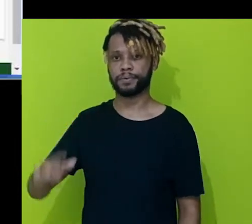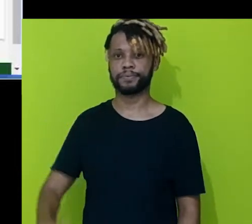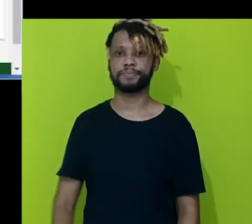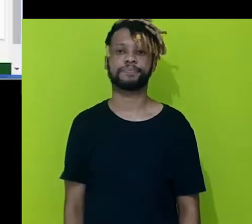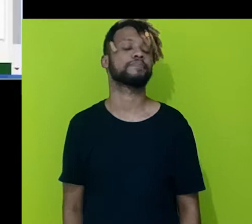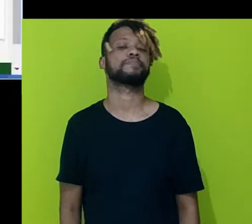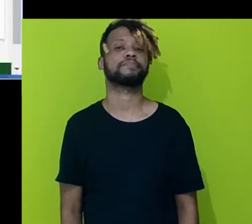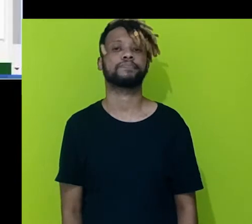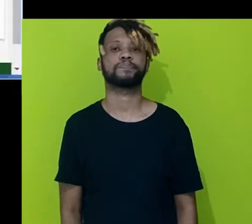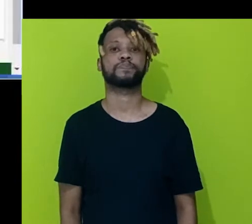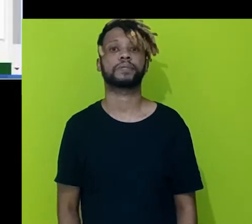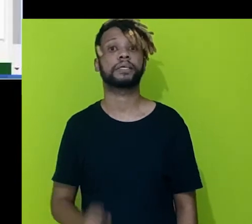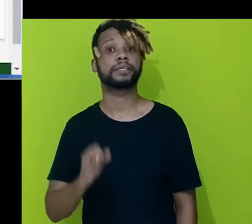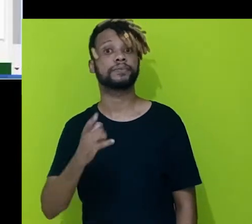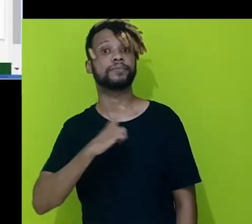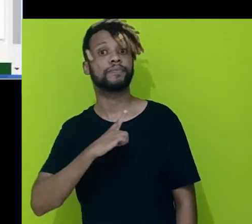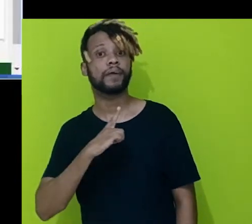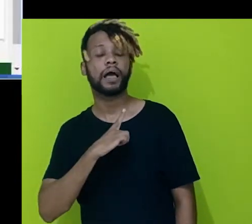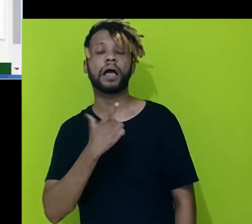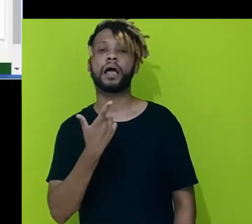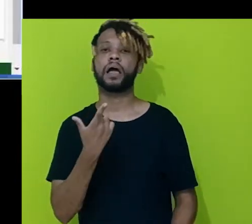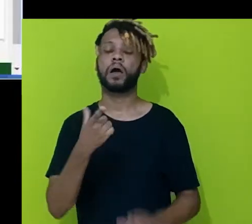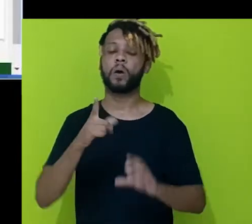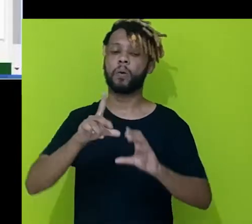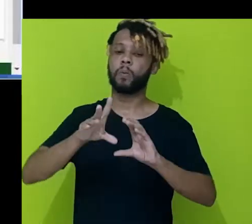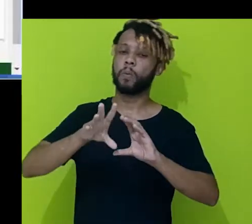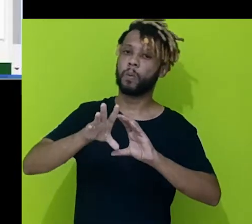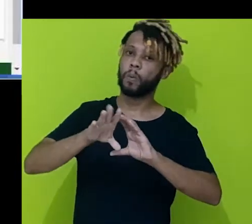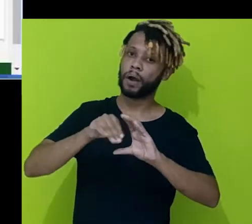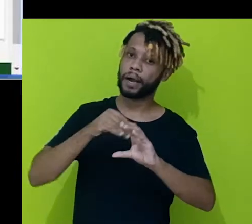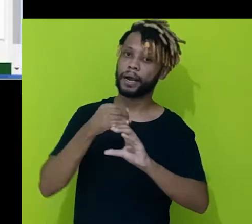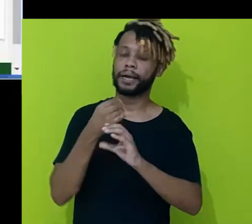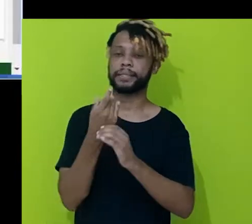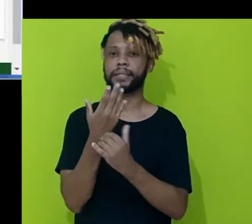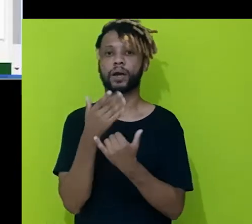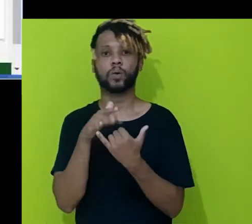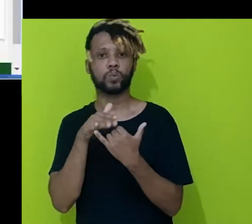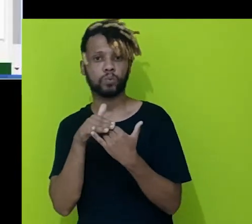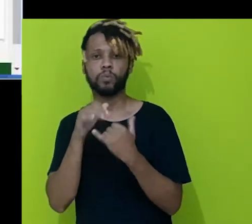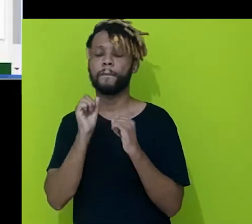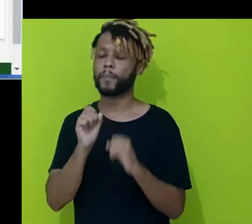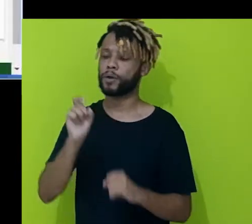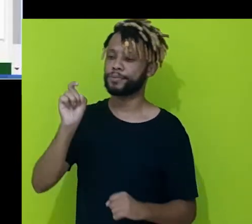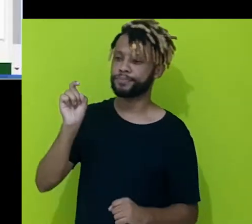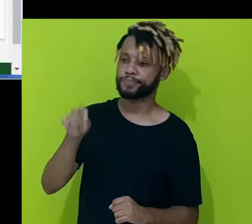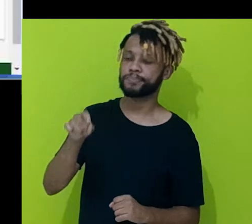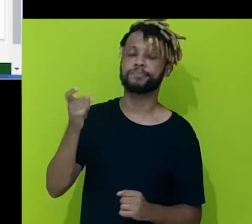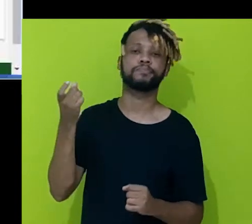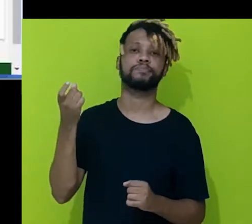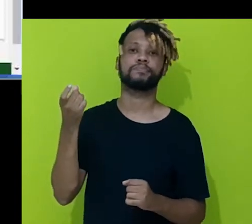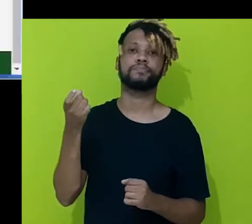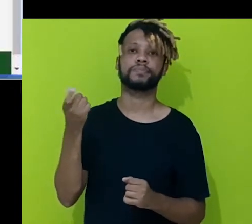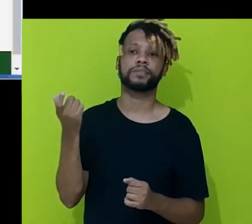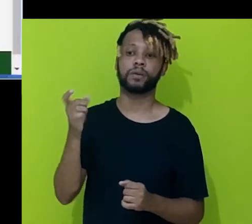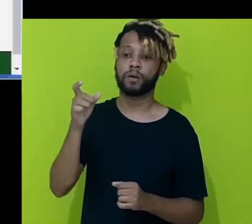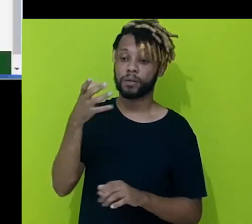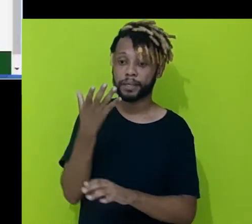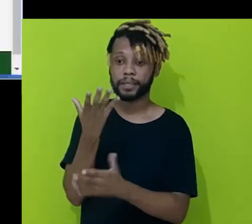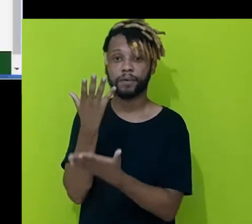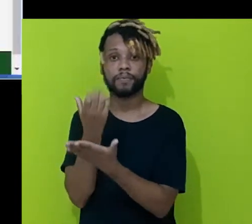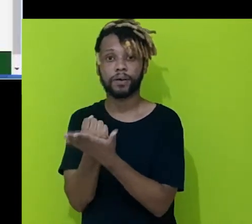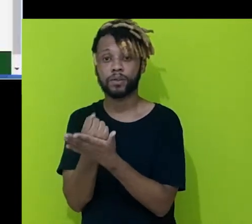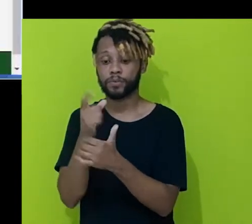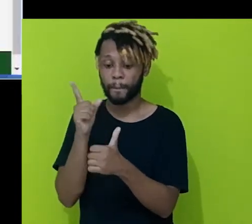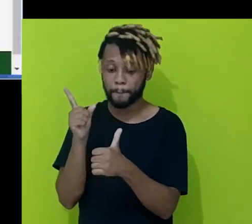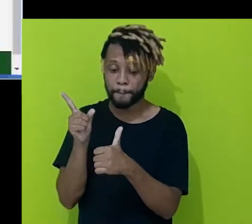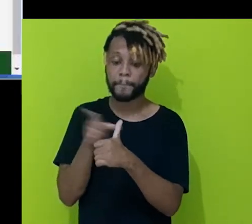Se você tiver a transmissão em canal aberto, você pode marcar, eu deixo marcado não. E a gente salvou aqui nosso primeiro